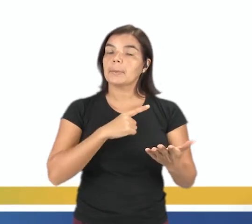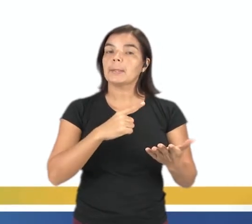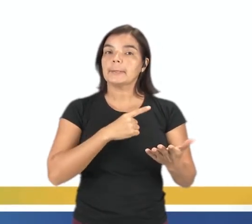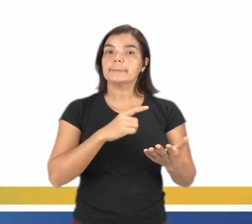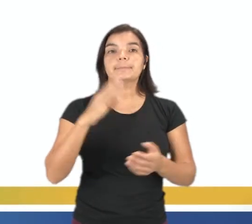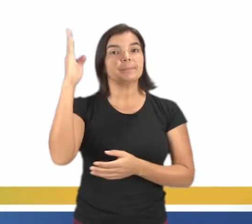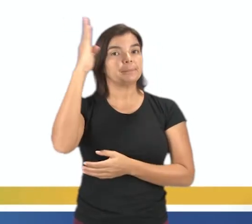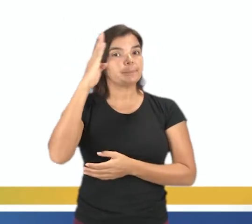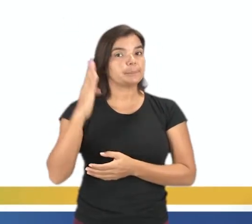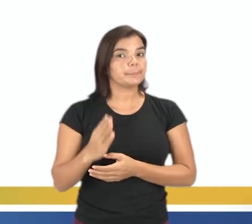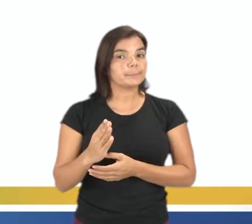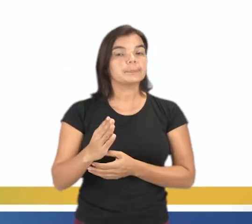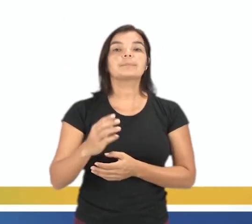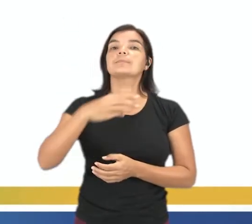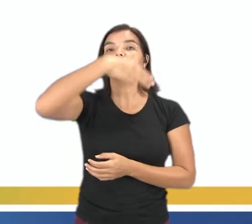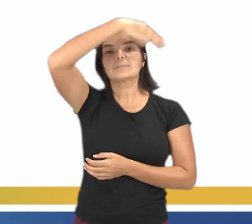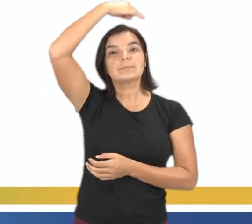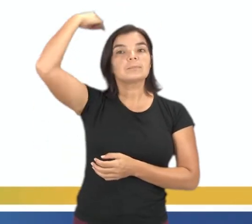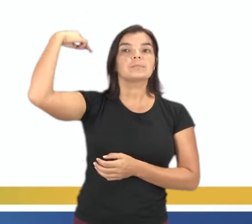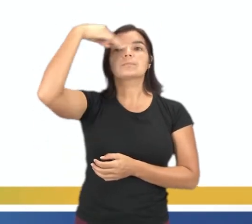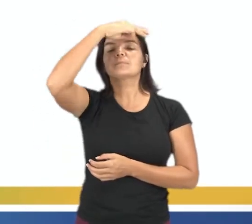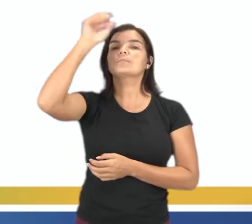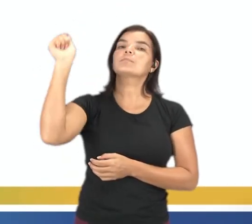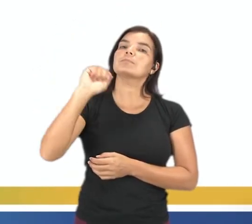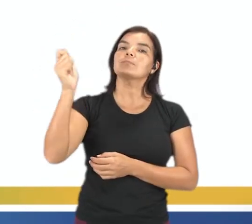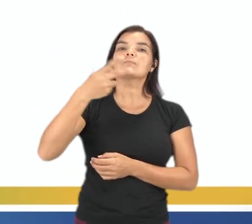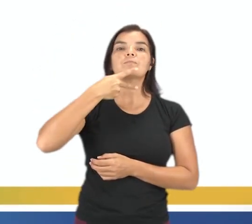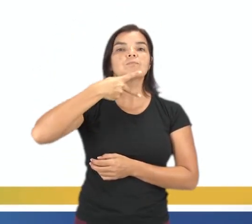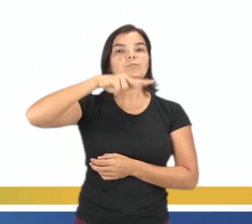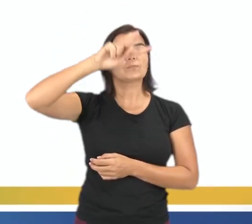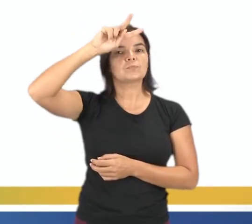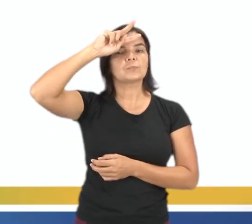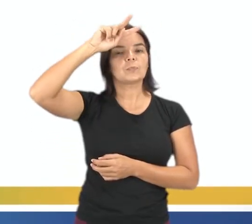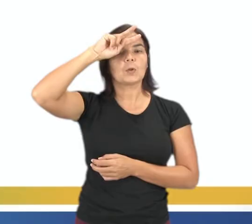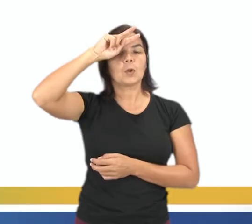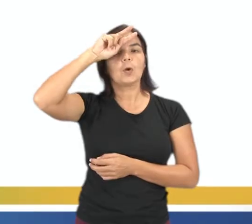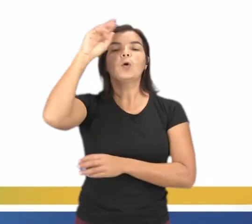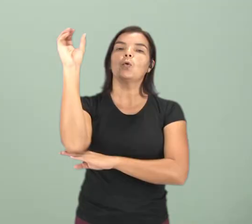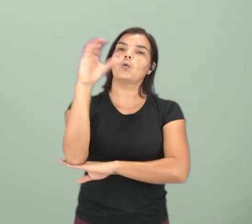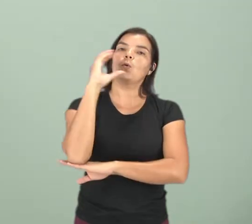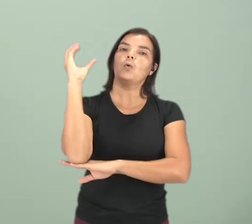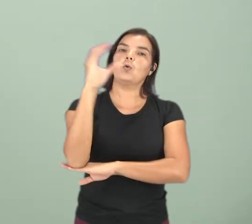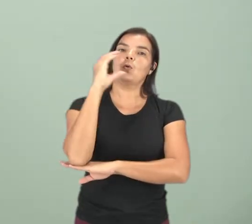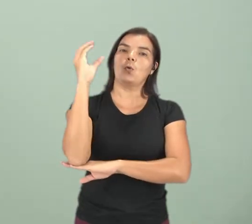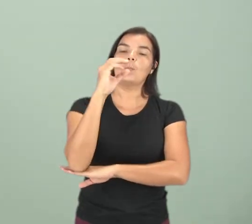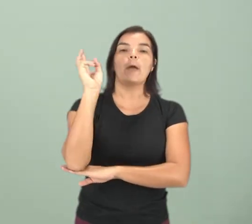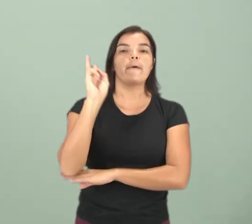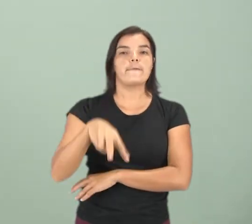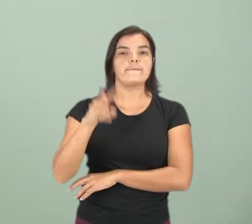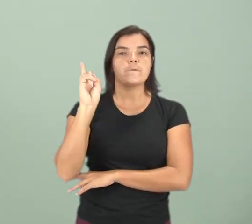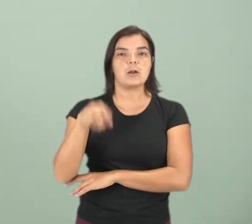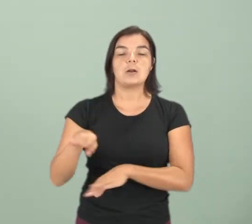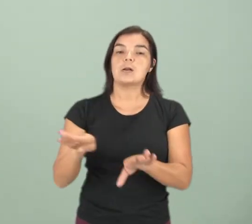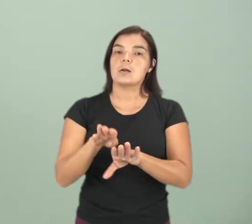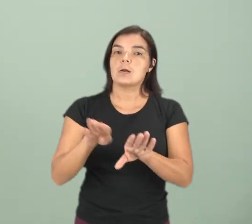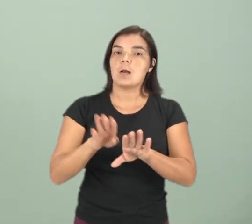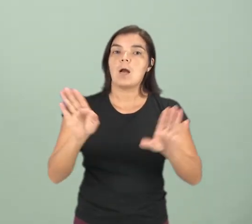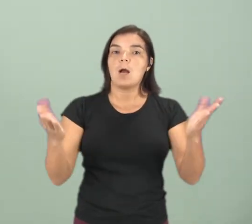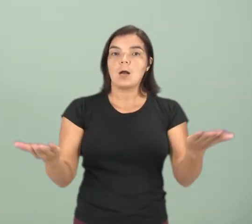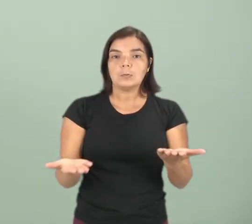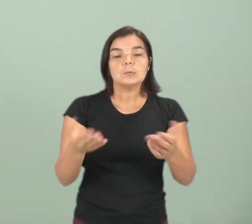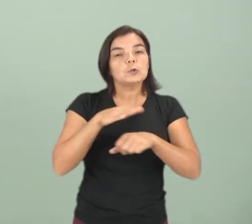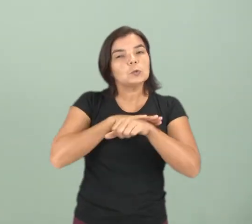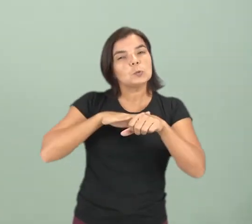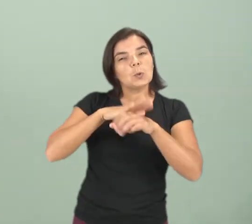aí Brasil, México, Argentina, Peru, Colômbia e Venezuela. Muitas das vezes quando a gente está na conversa